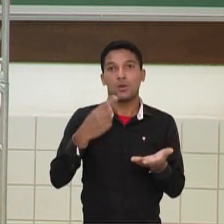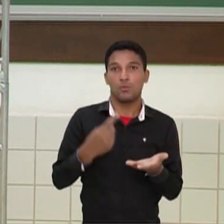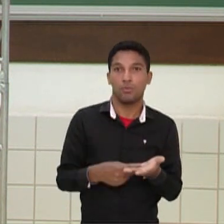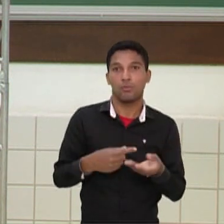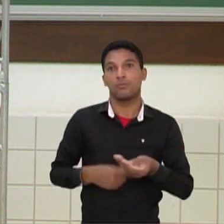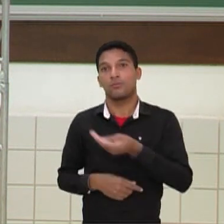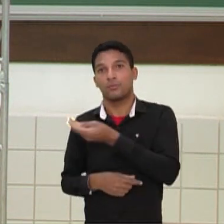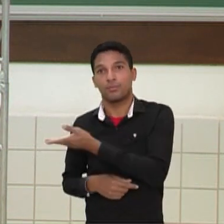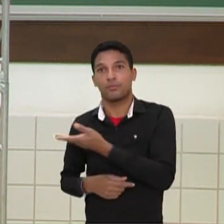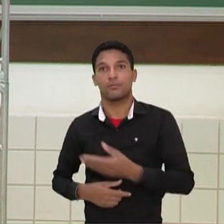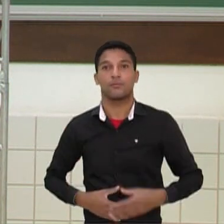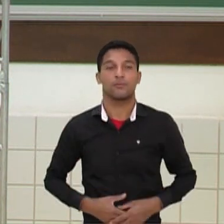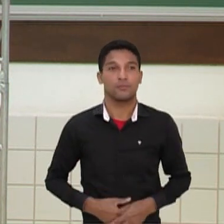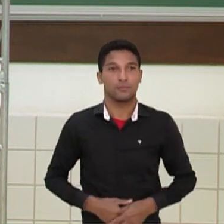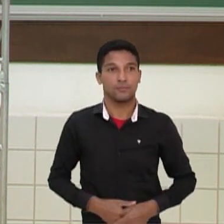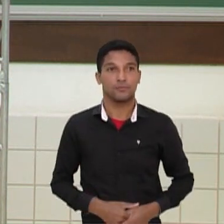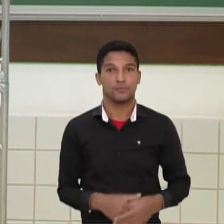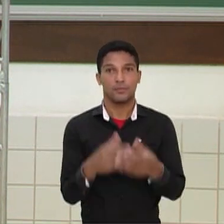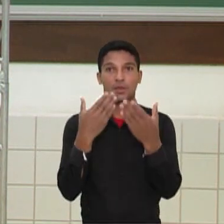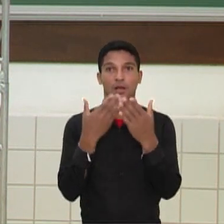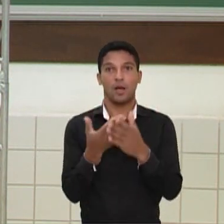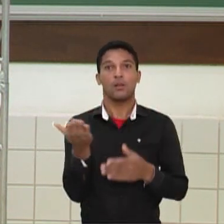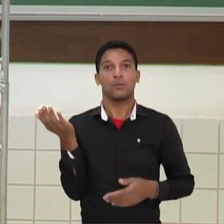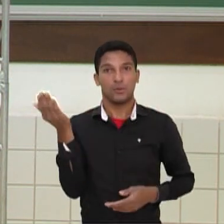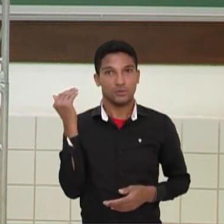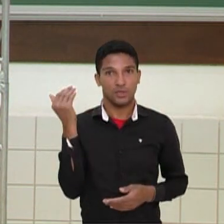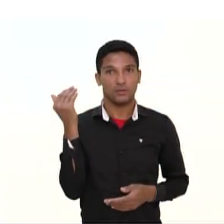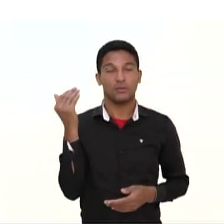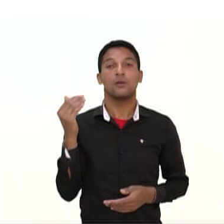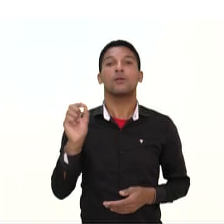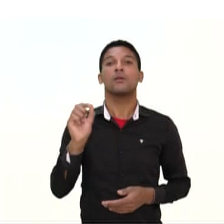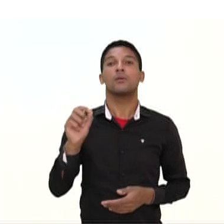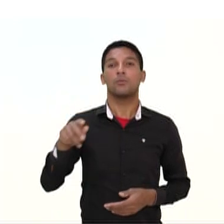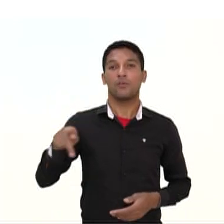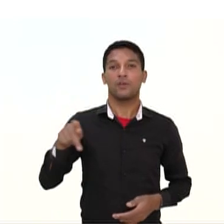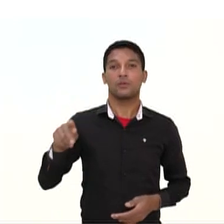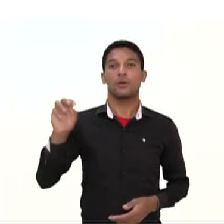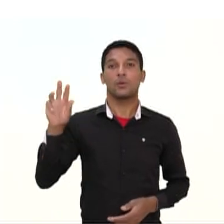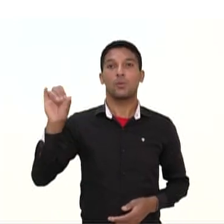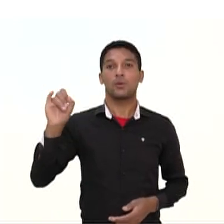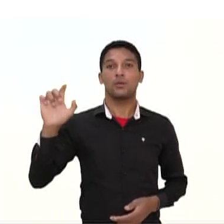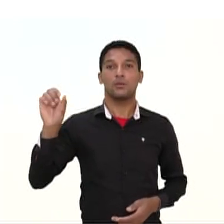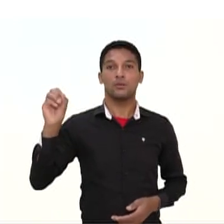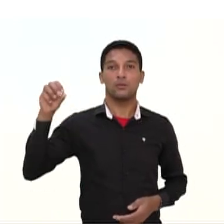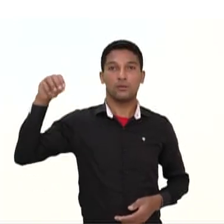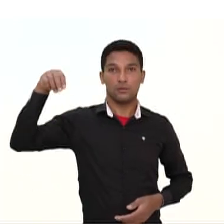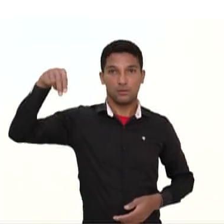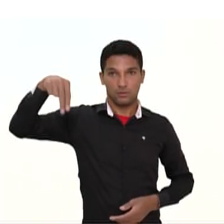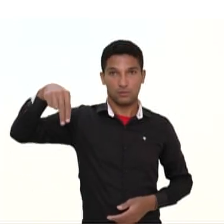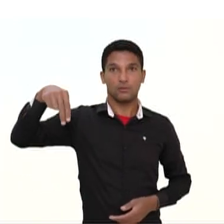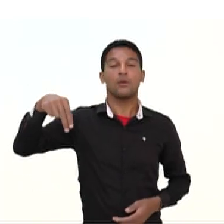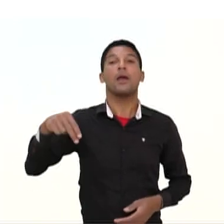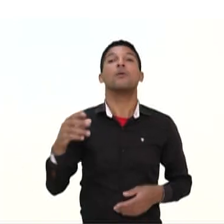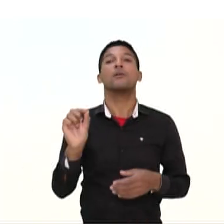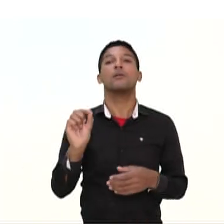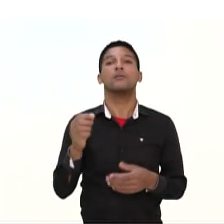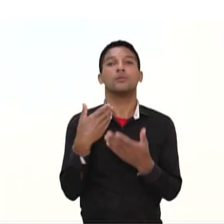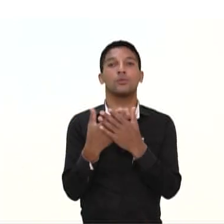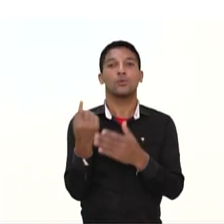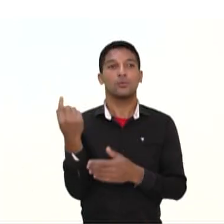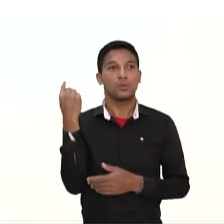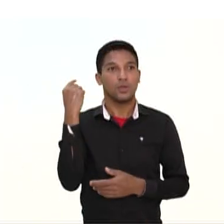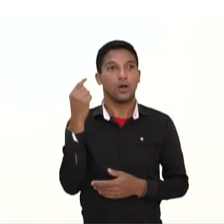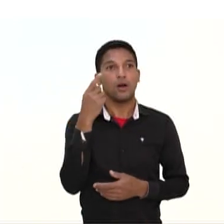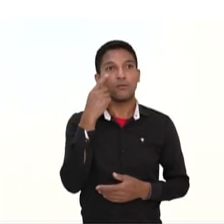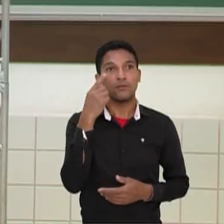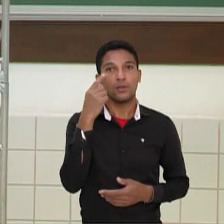Bom, na aula passada, foi a aula do professor William, vocês trabalharam com operações com números